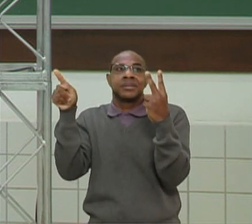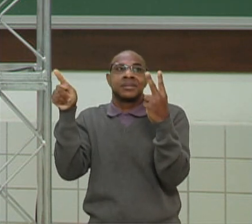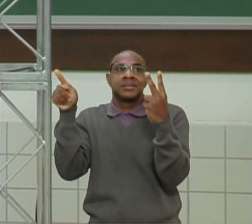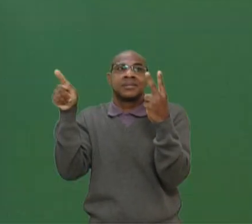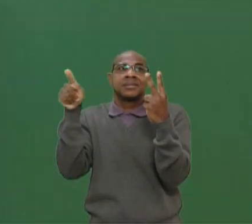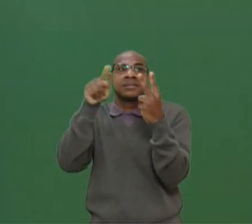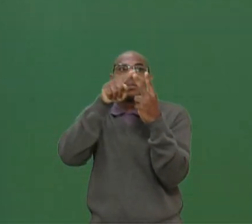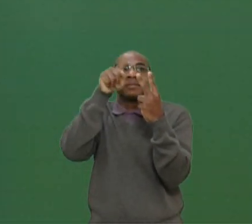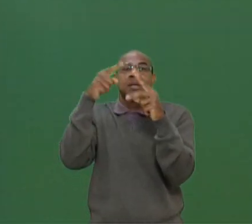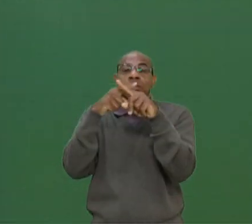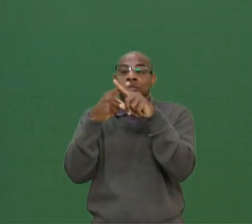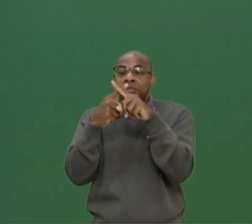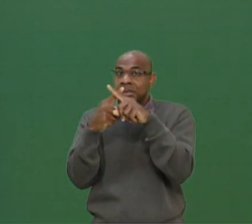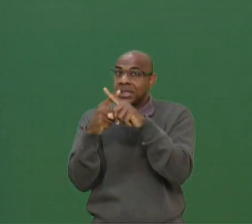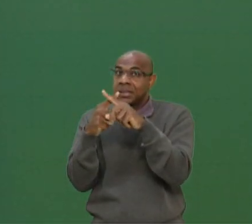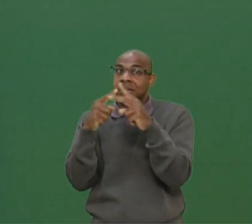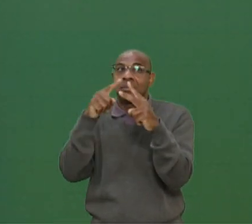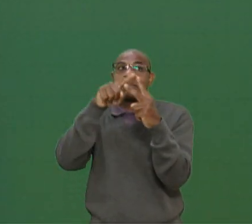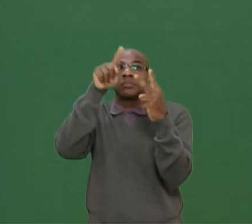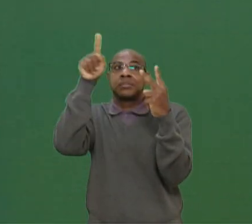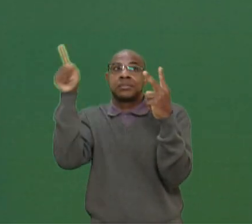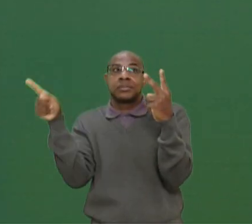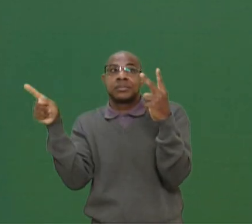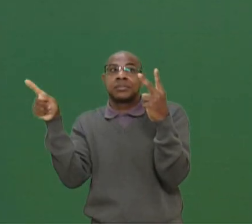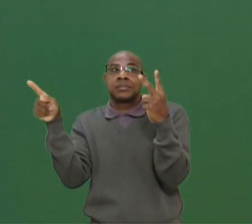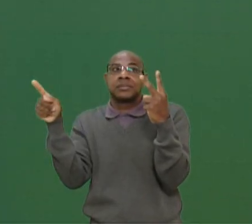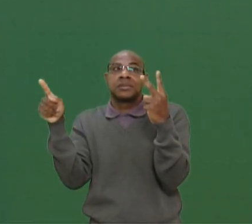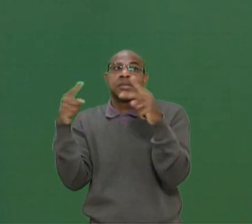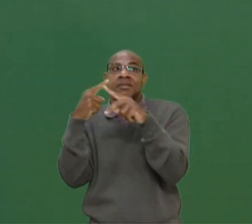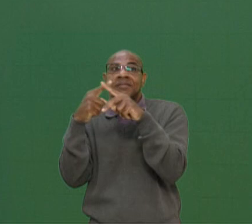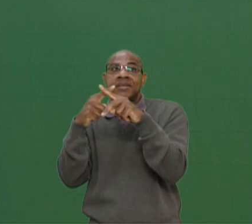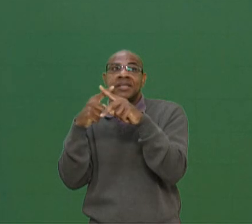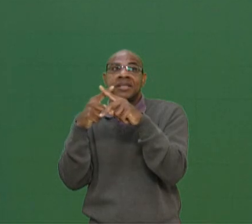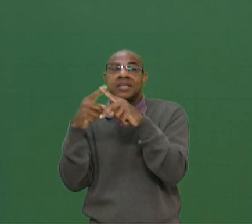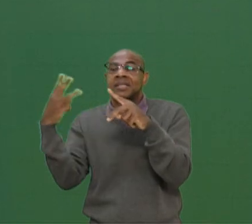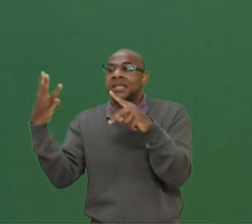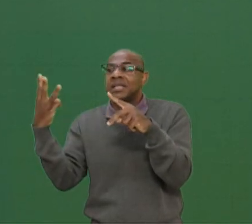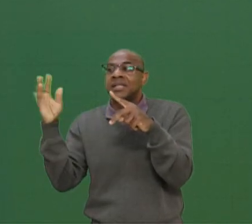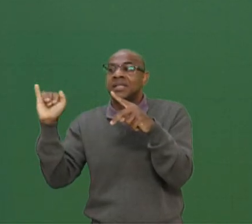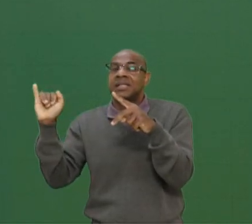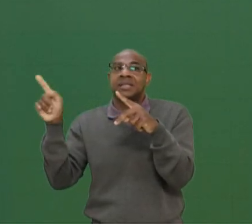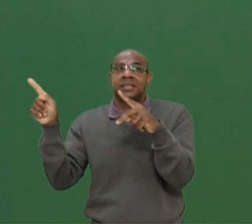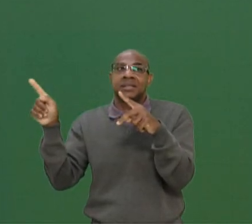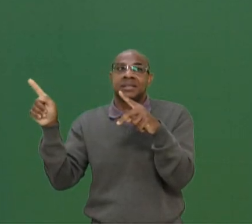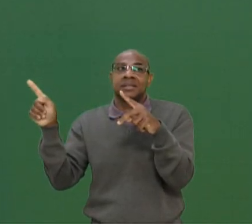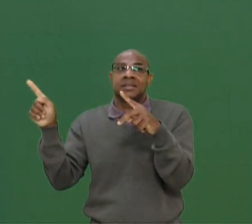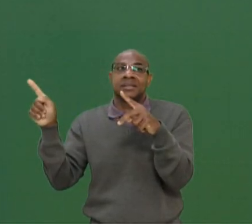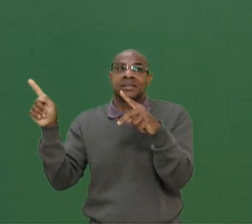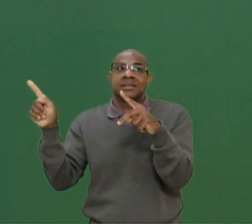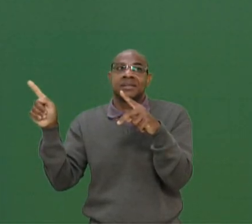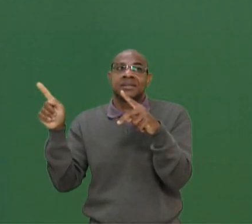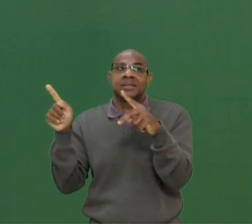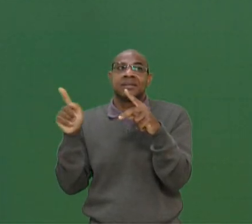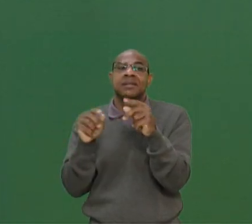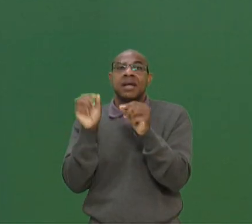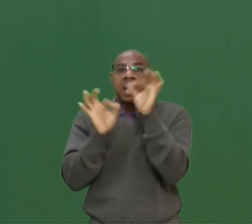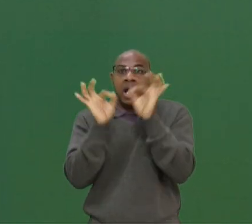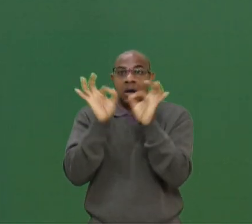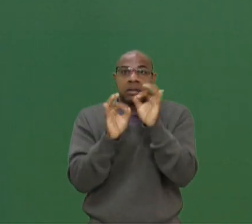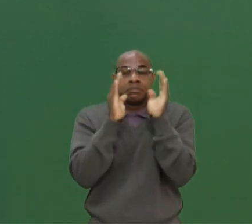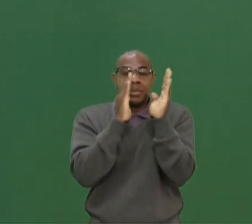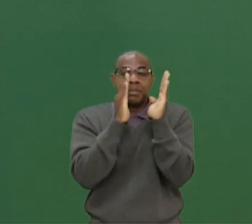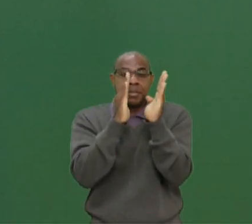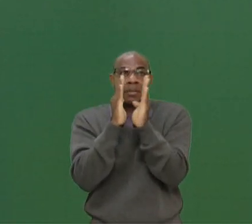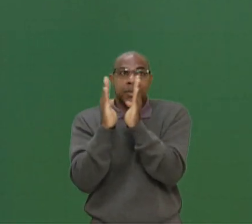2 vezes menos 1, e o 2 vezes menos 3i, mais 2